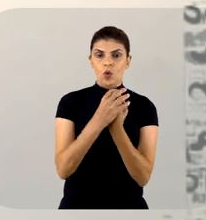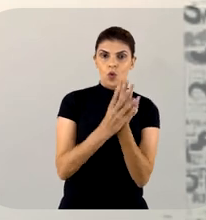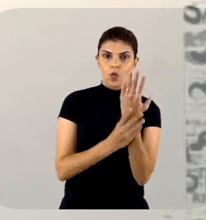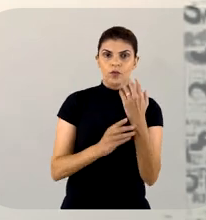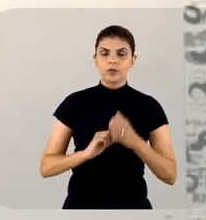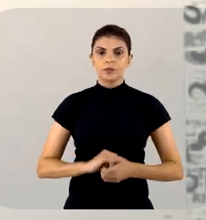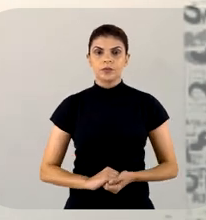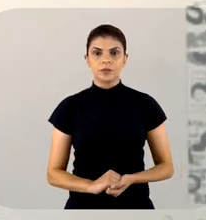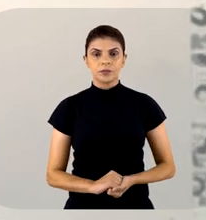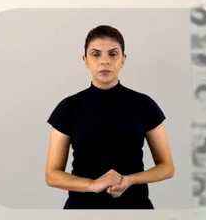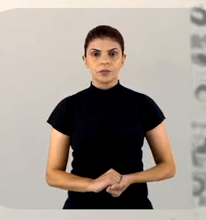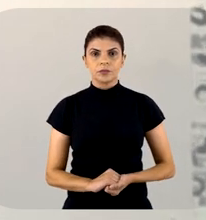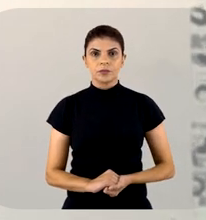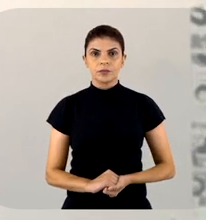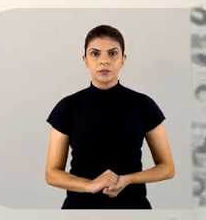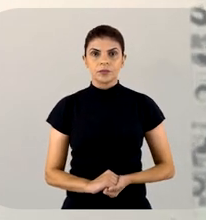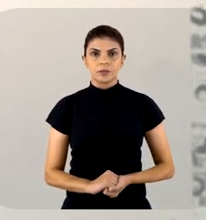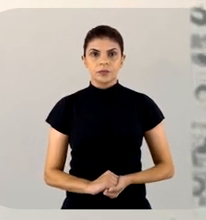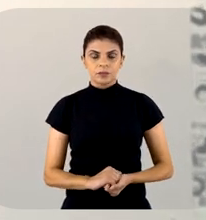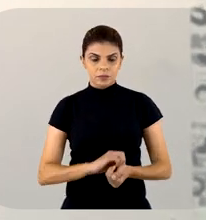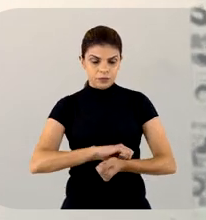luvas.